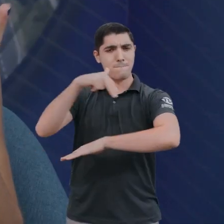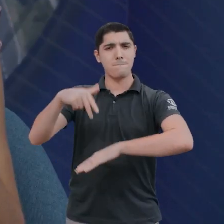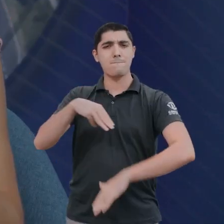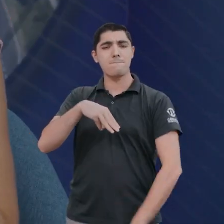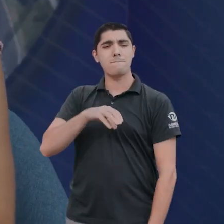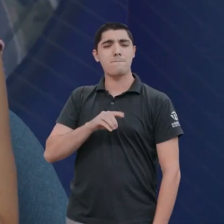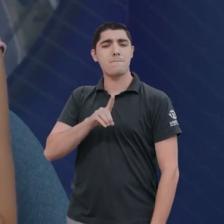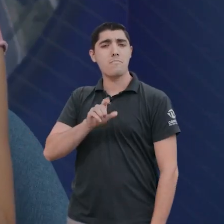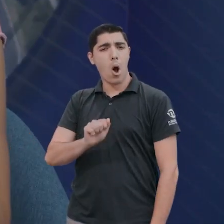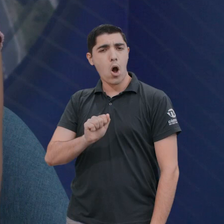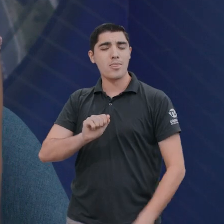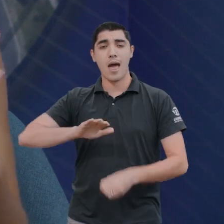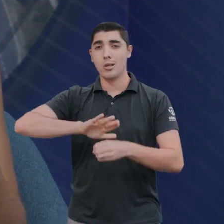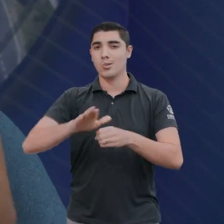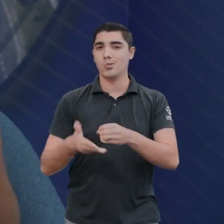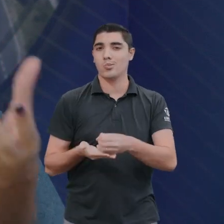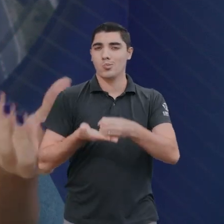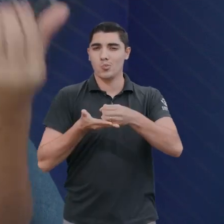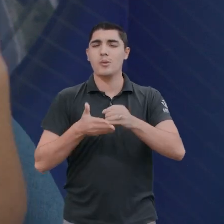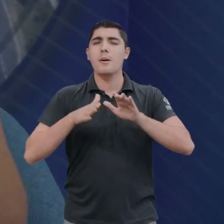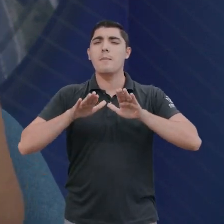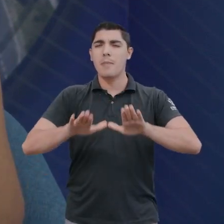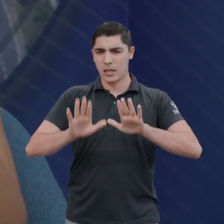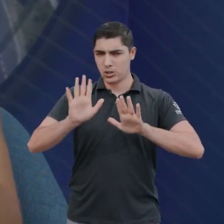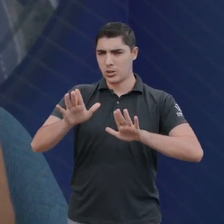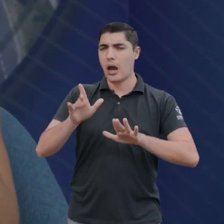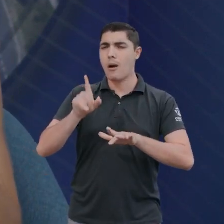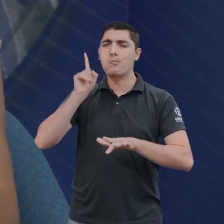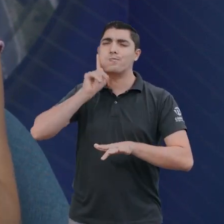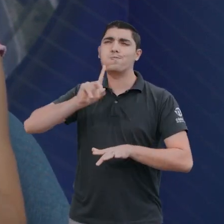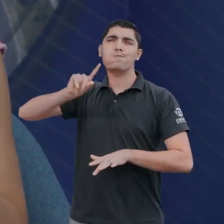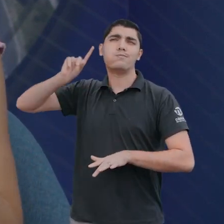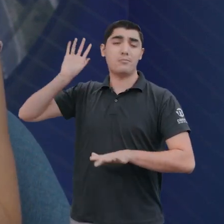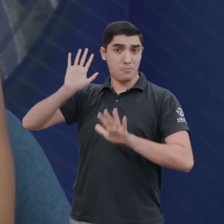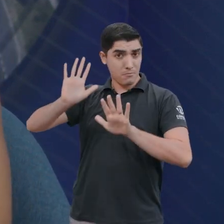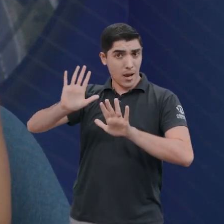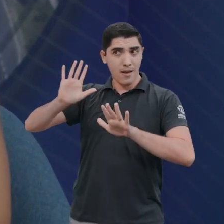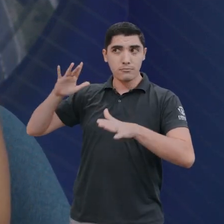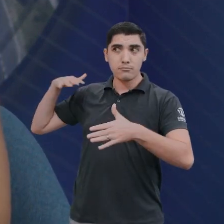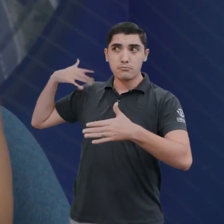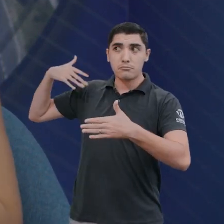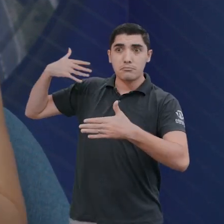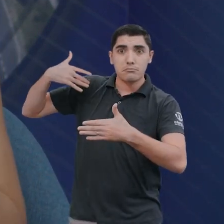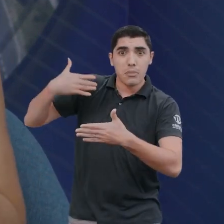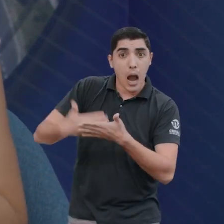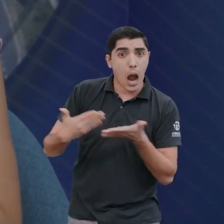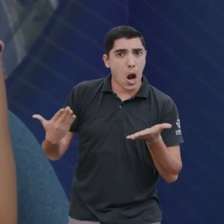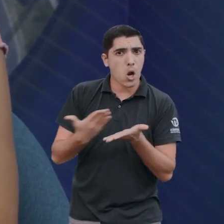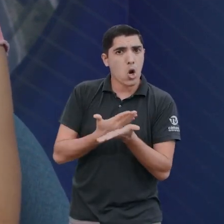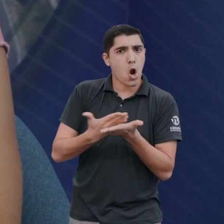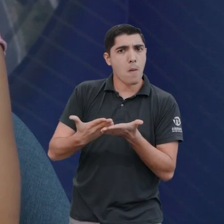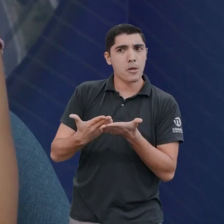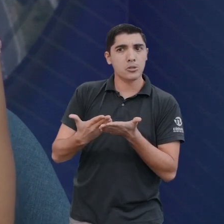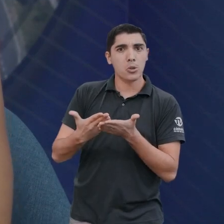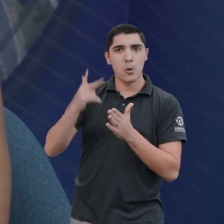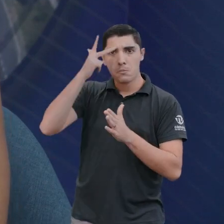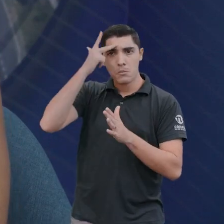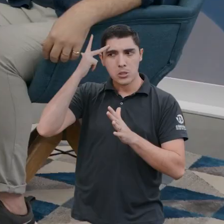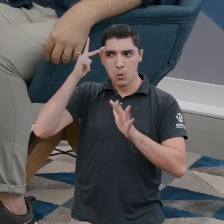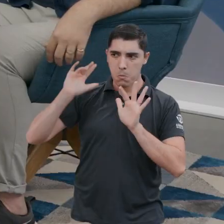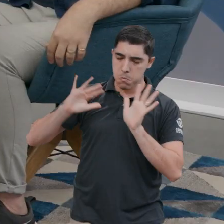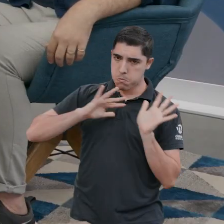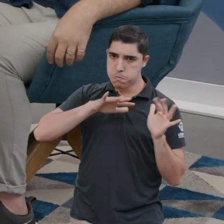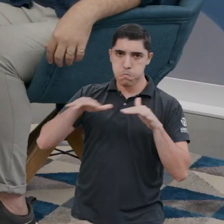sustentável já é antigo, né? Mas foi de uns anos para cá que ele começou a ganhar mais notoriedade, não é